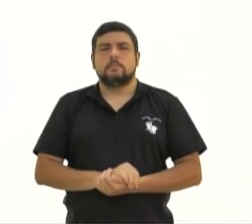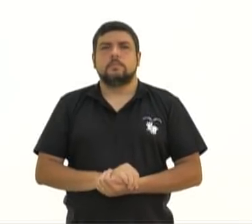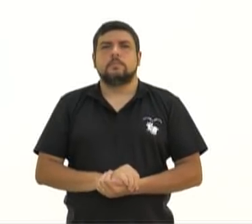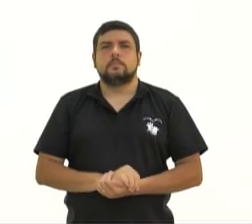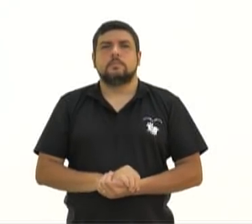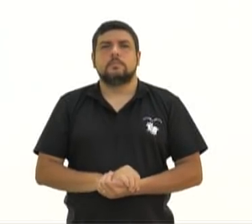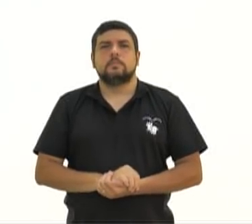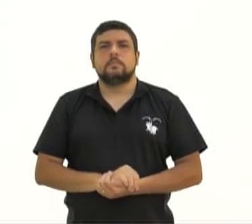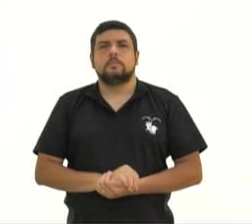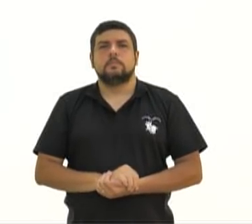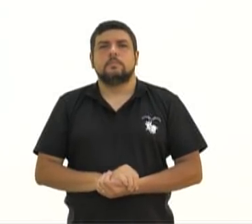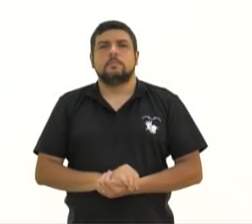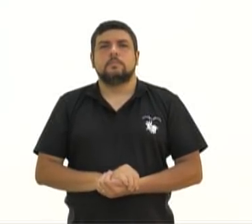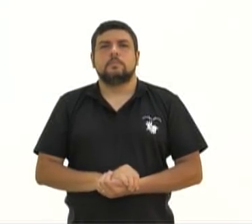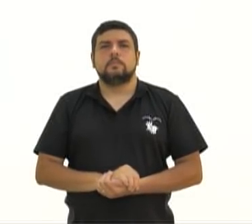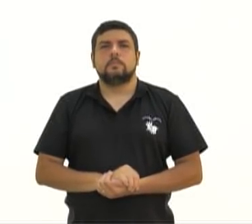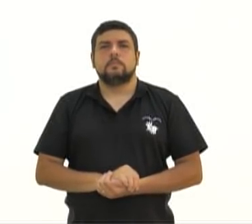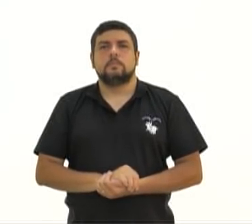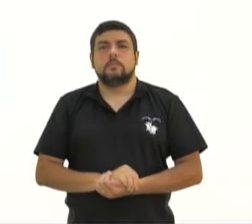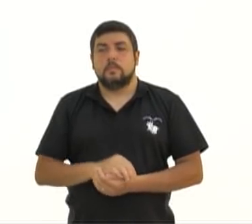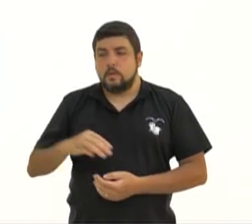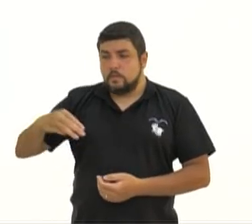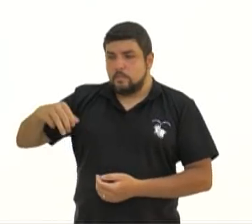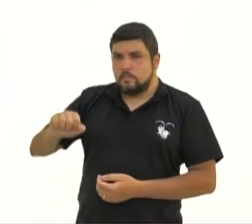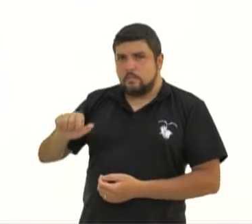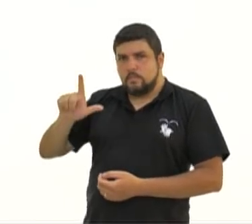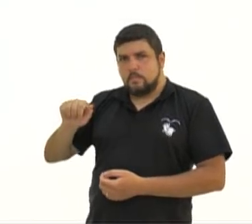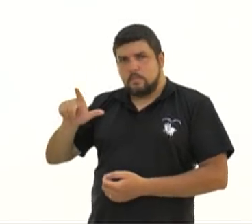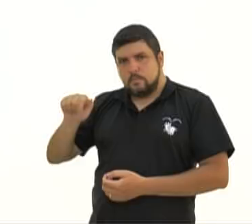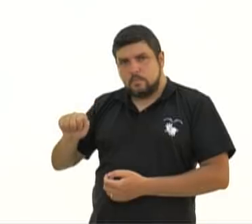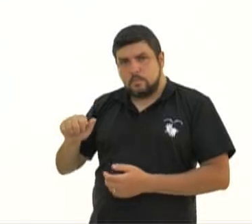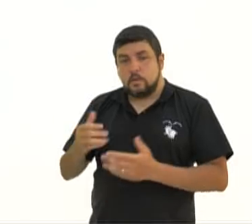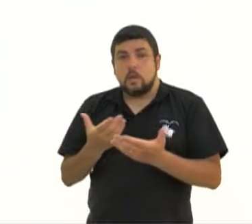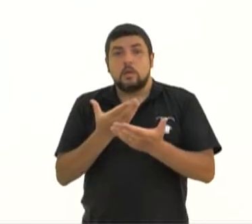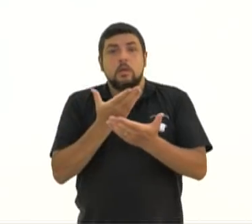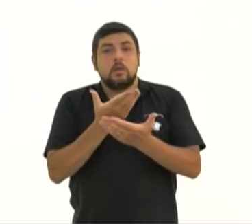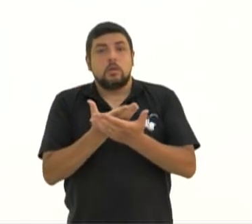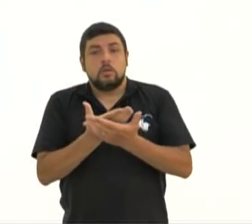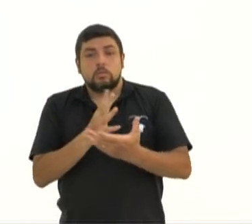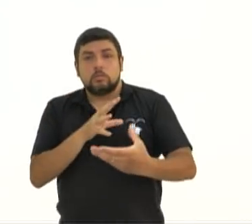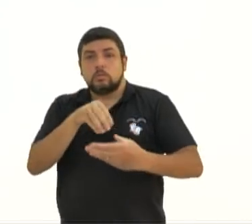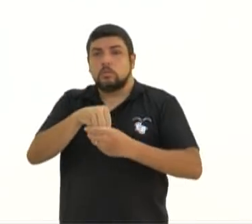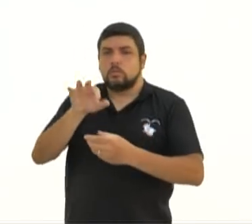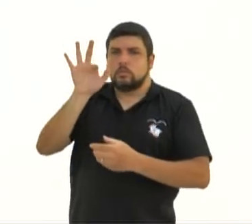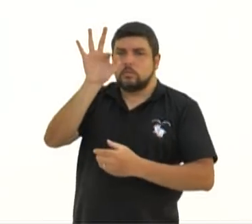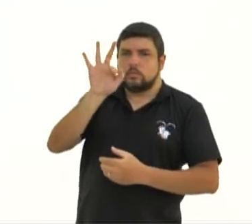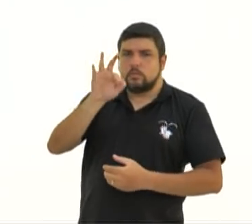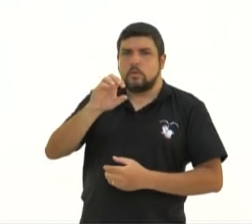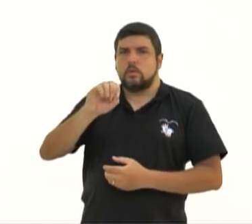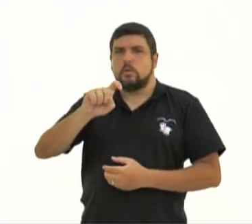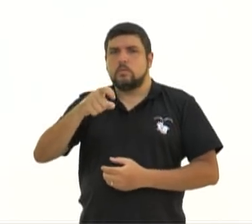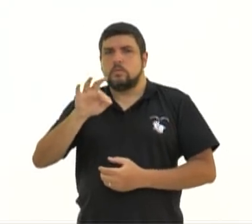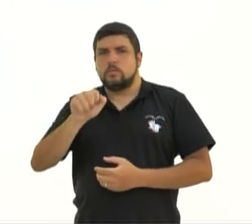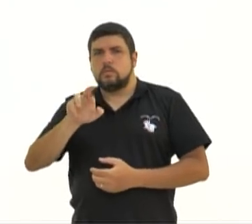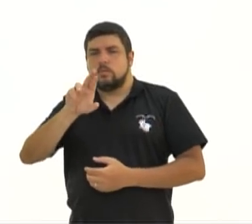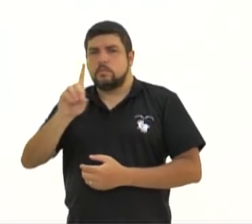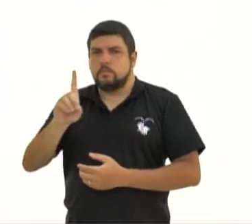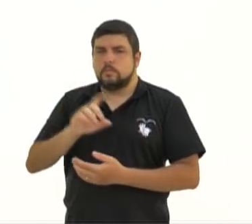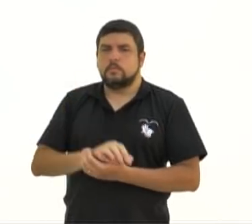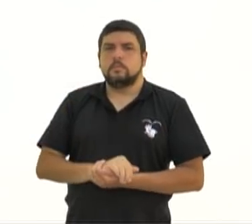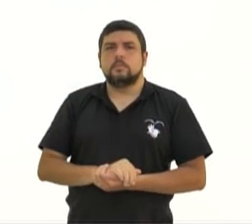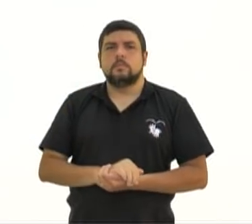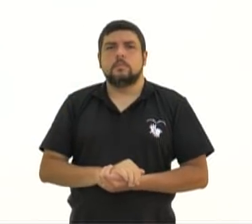terceira pessoa, preciso colocar a terminação. Então, olha lá, letra A. Malala, fight